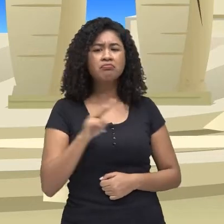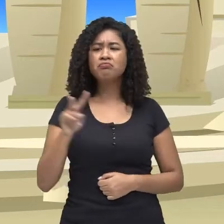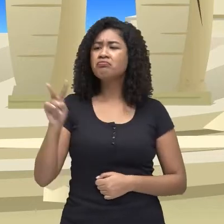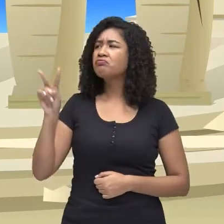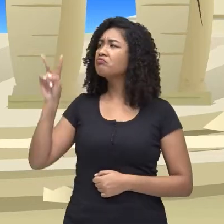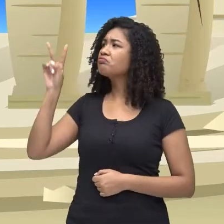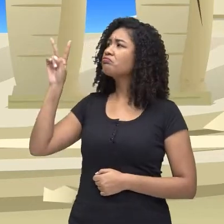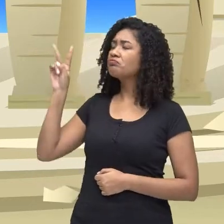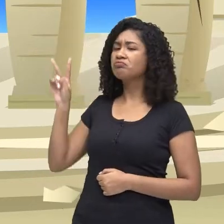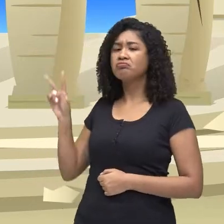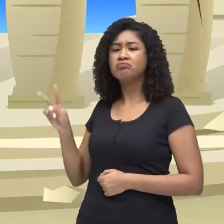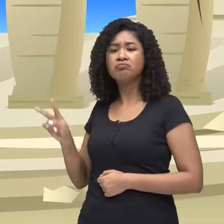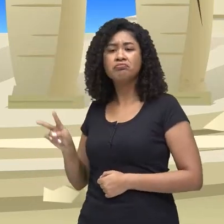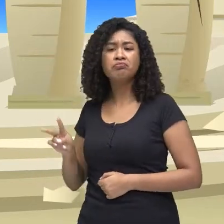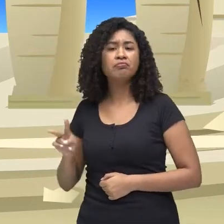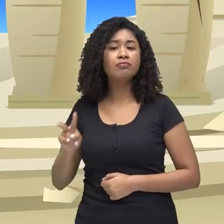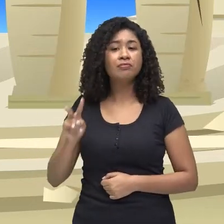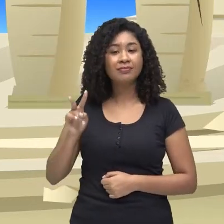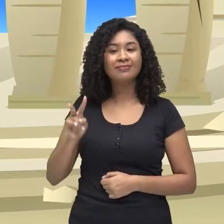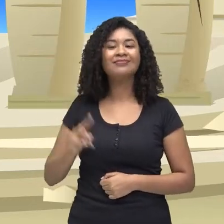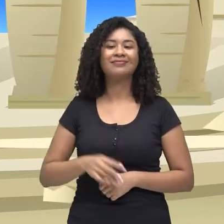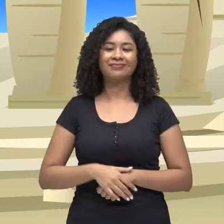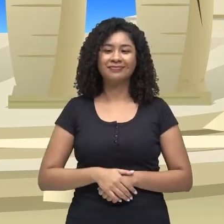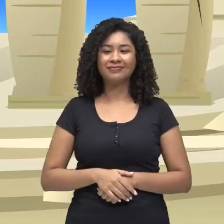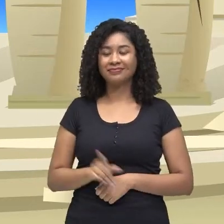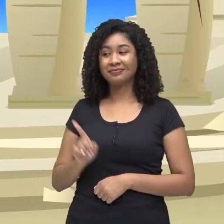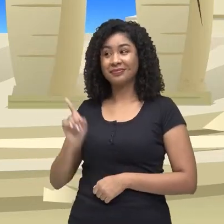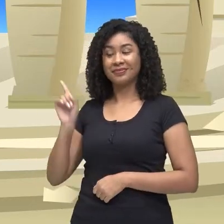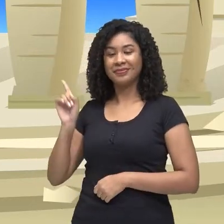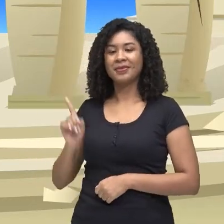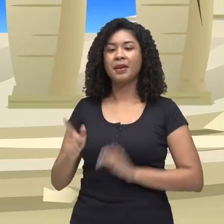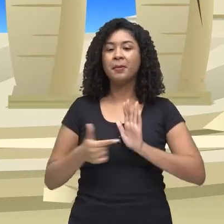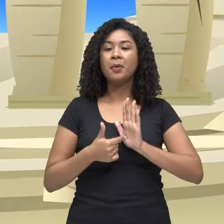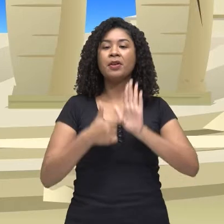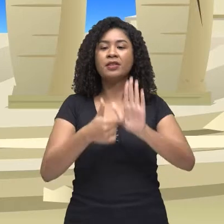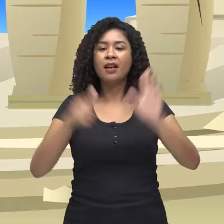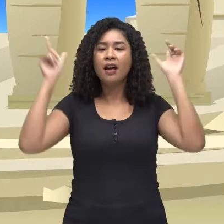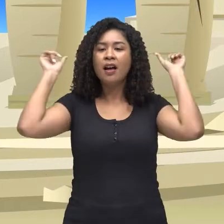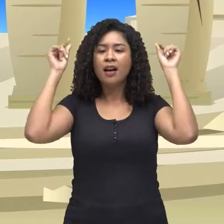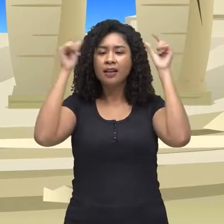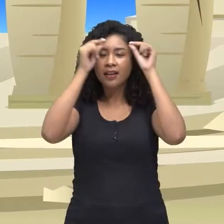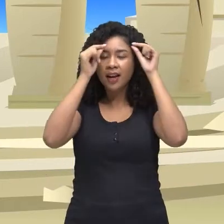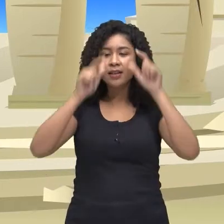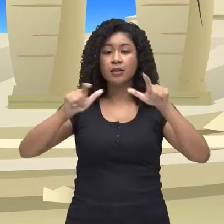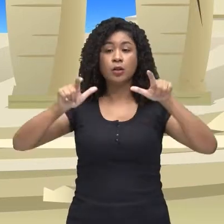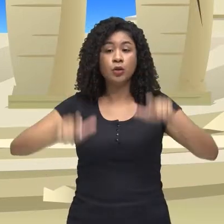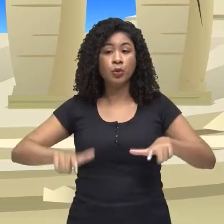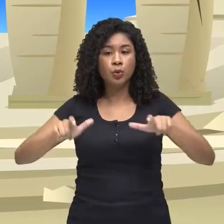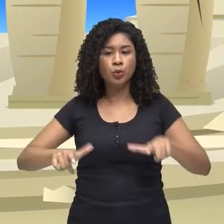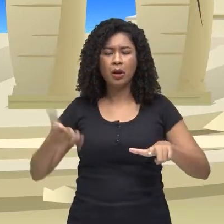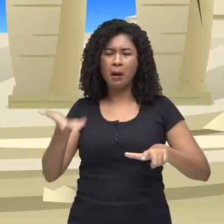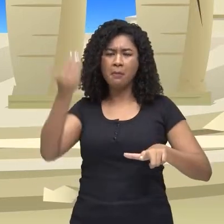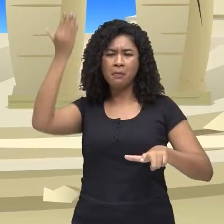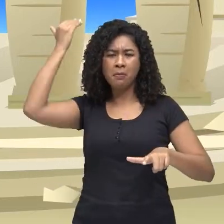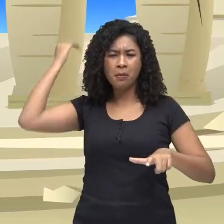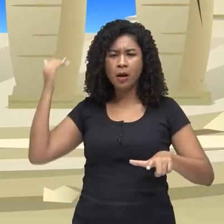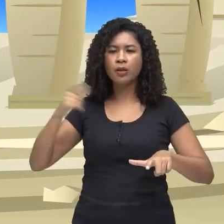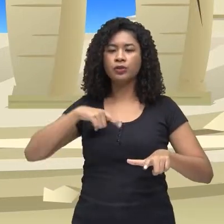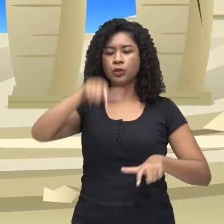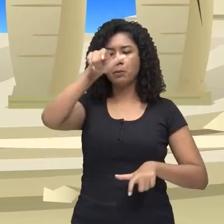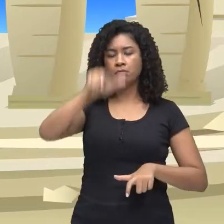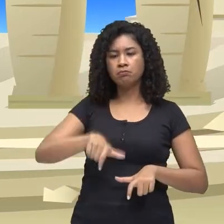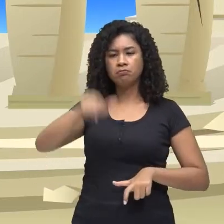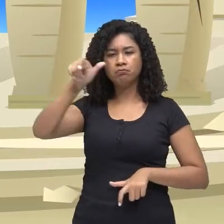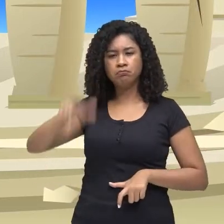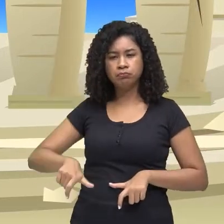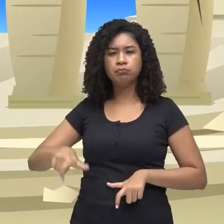ruínas gregas, para simbolizar a Grécia Antiga, onde nós tivemos aí grandes filósofos que debatiam diversos